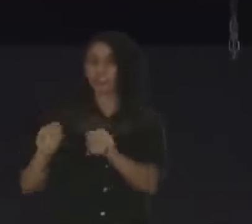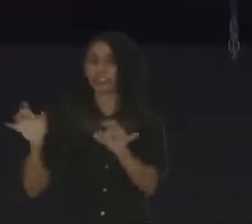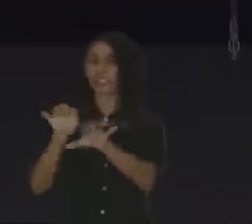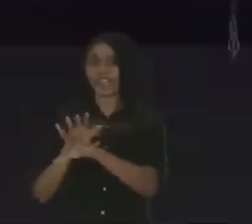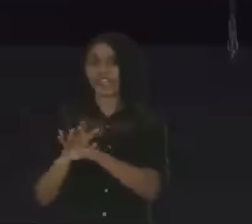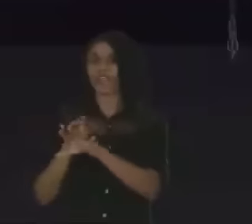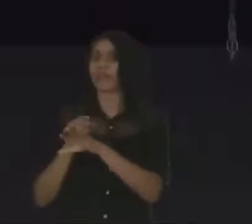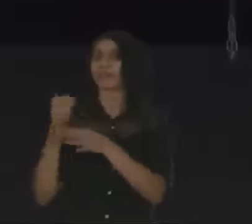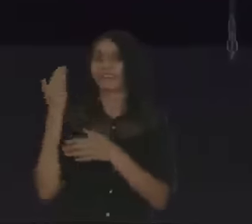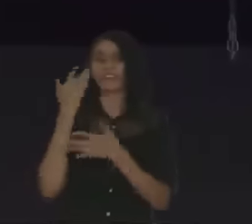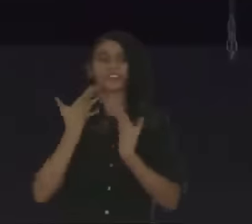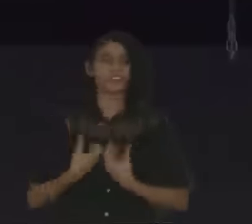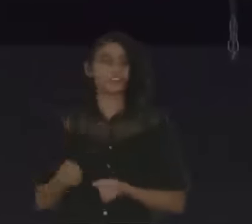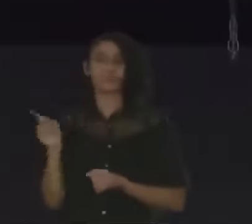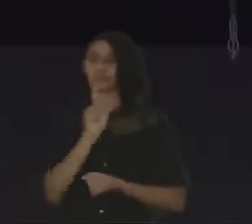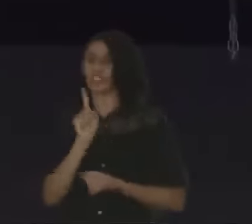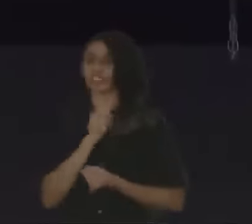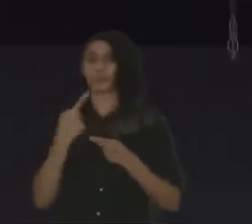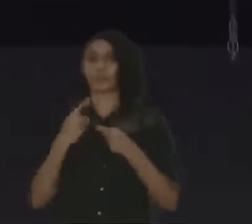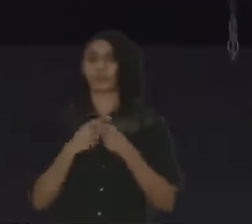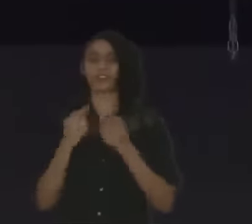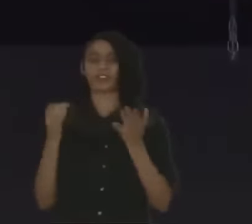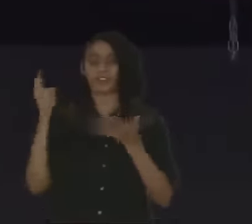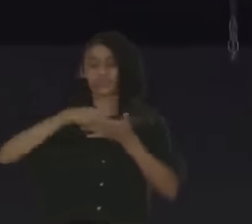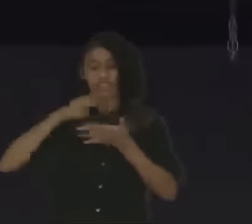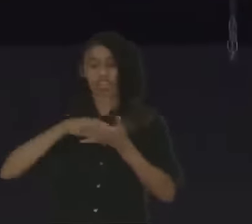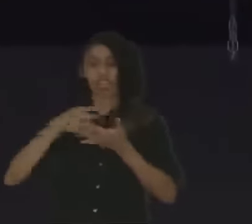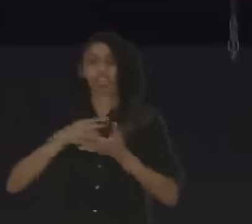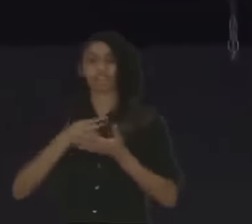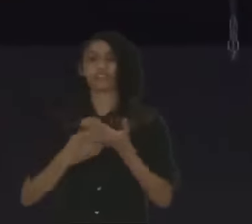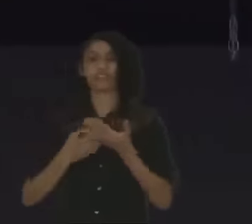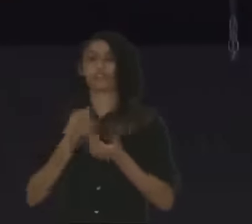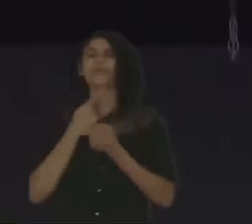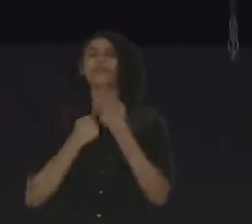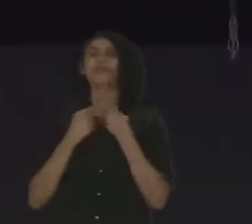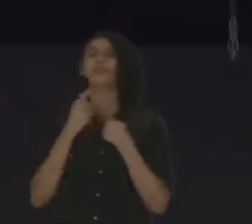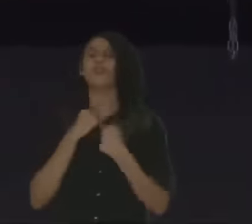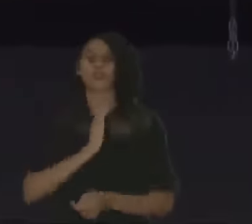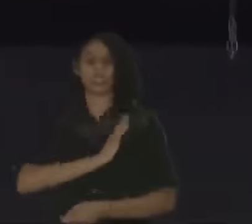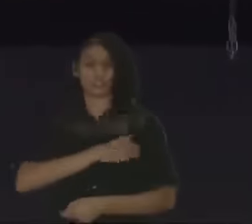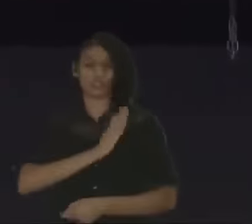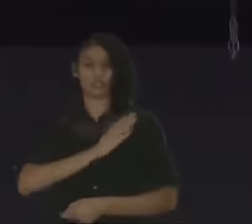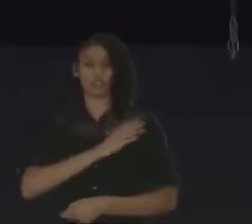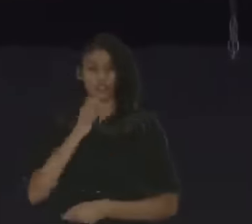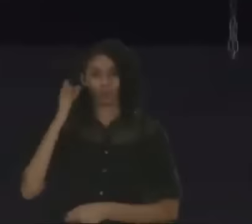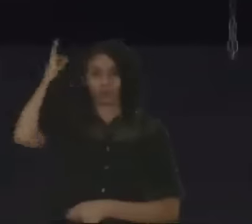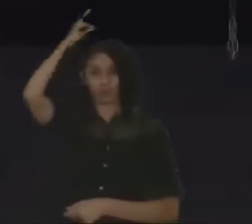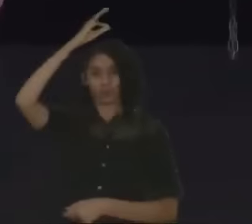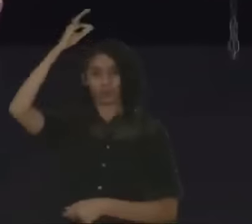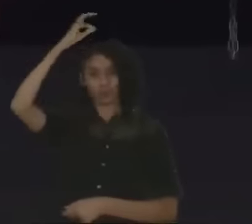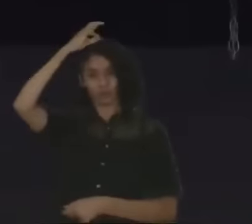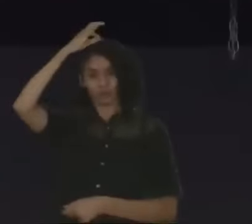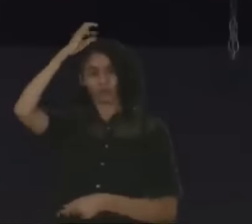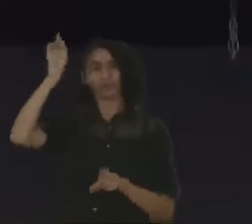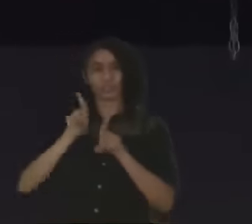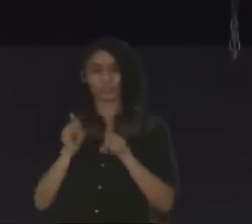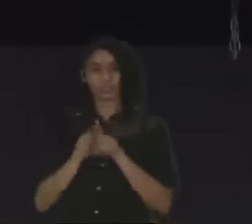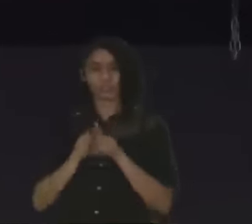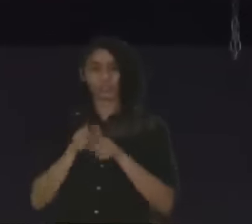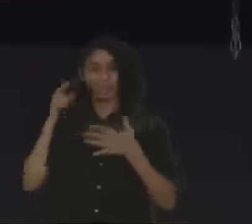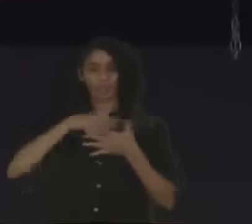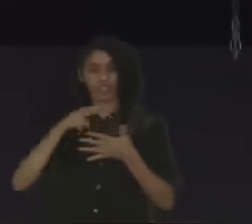Você tá lendo com seu espírito Você tá lendo com fome com o coração e não tem como ler a Bíblia com o coração não ser tocado por